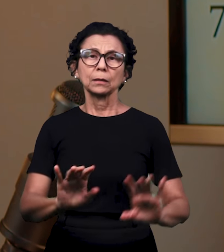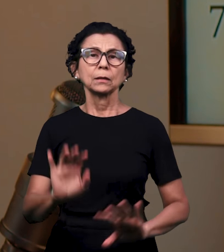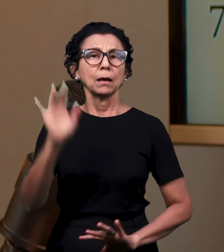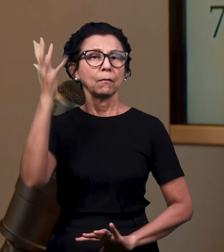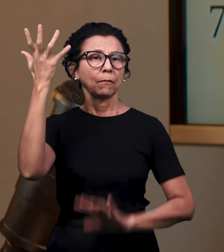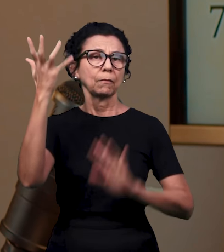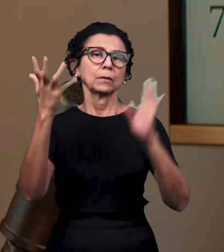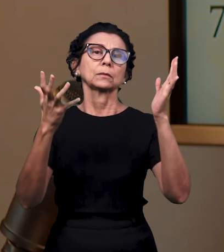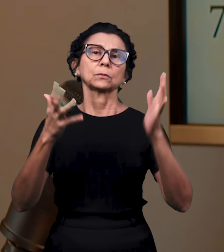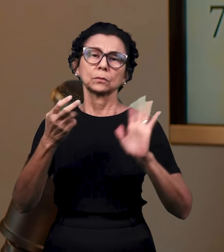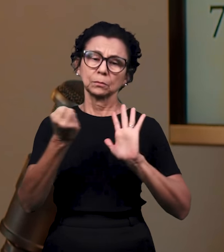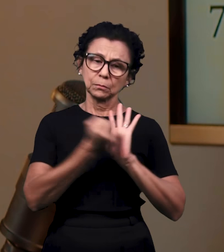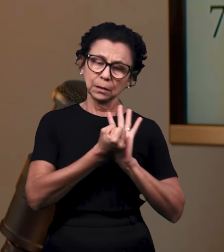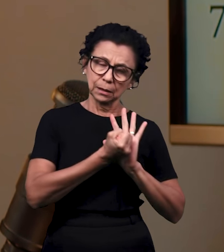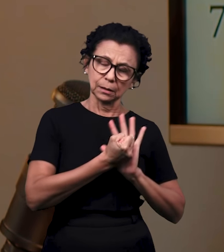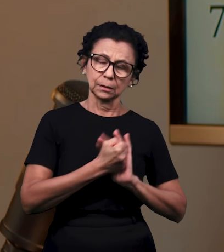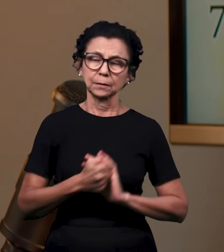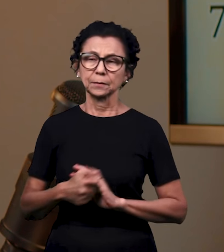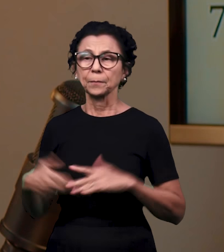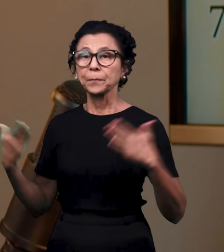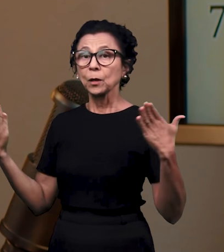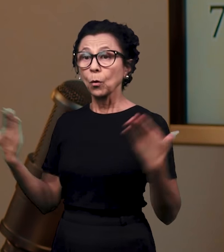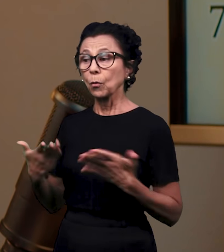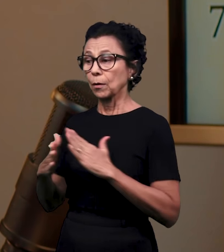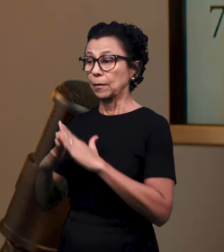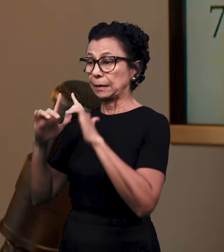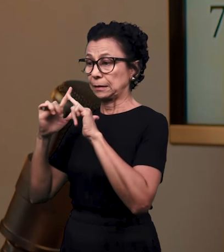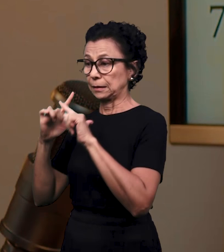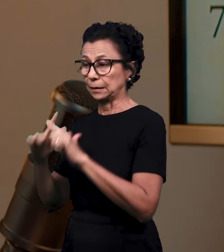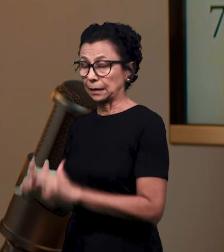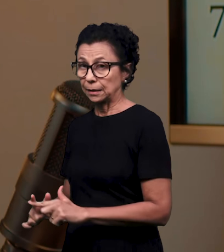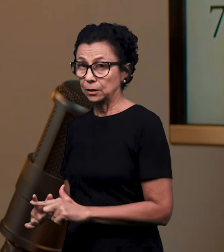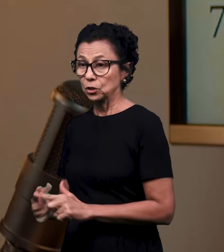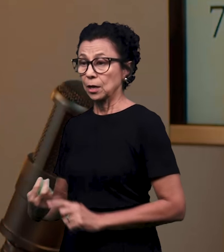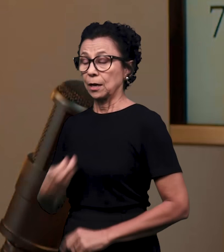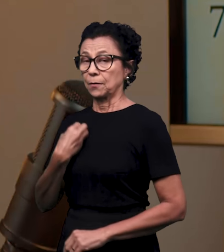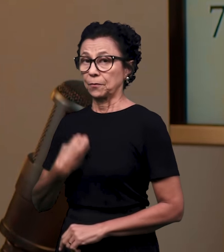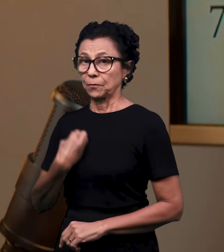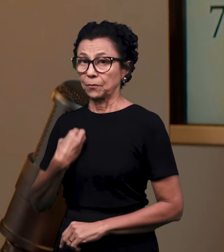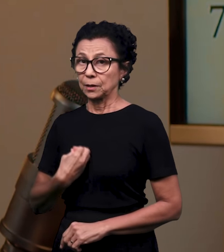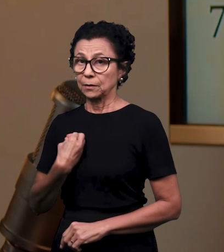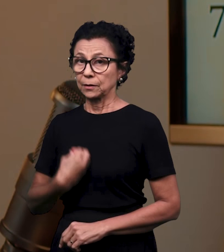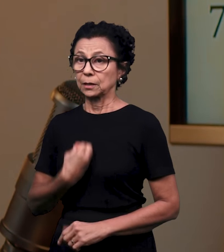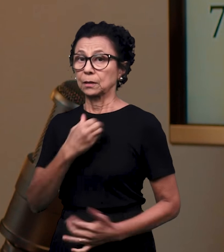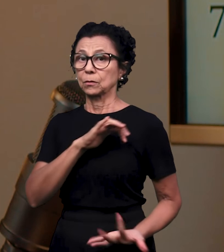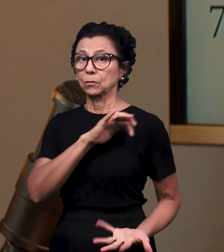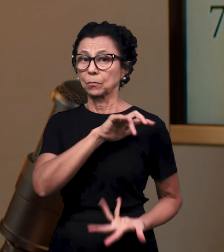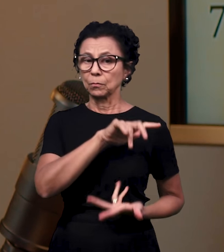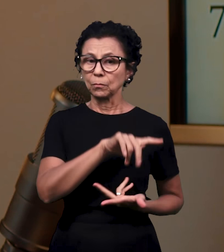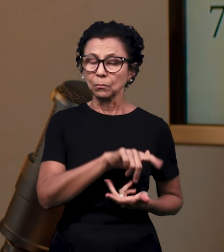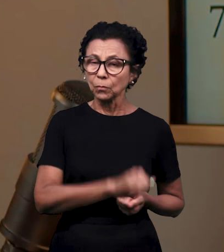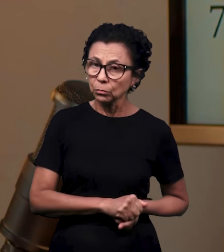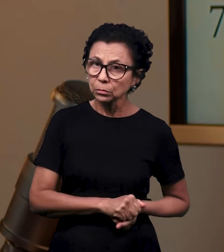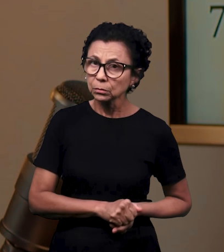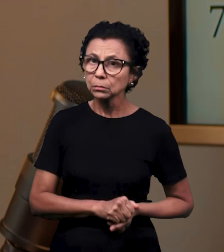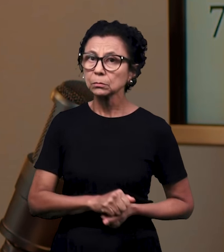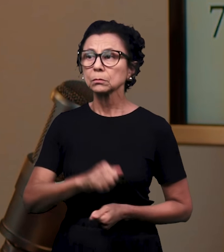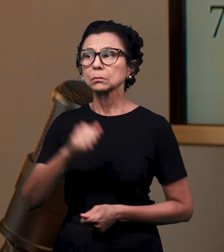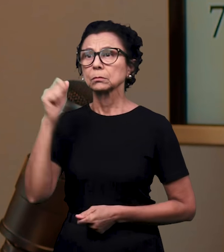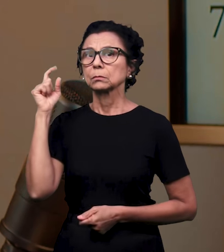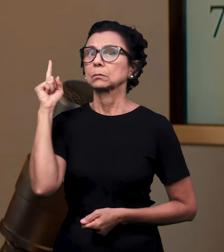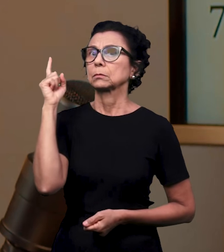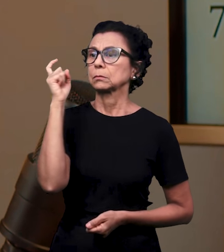igreja. Nós estamos neste mundo, um ambiente hostil, é um ambiente, né,